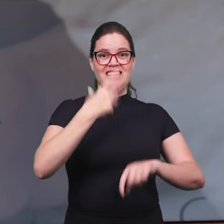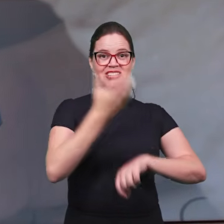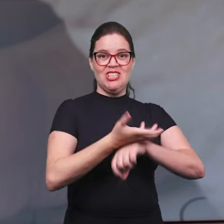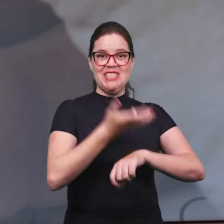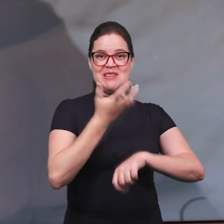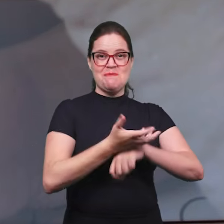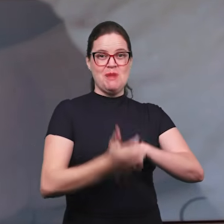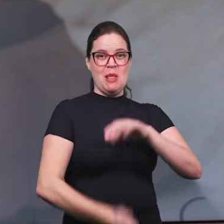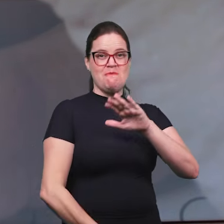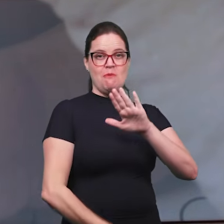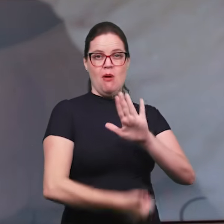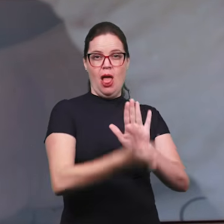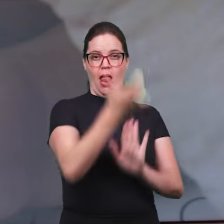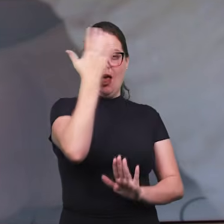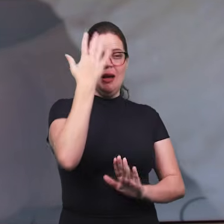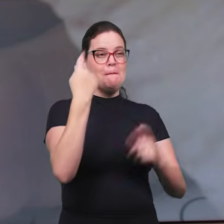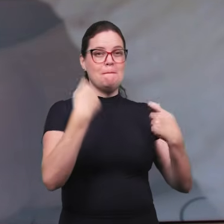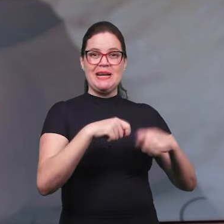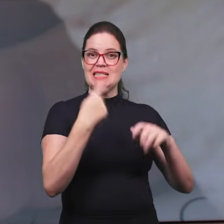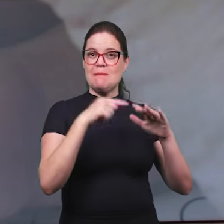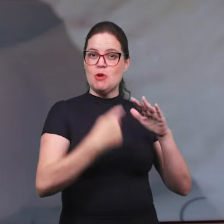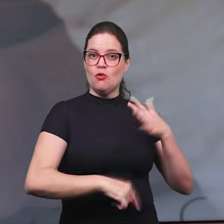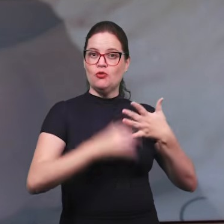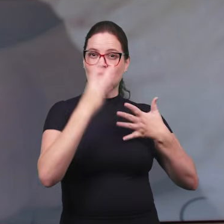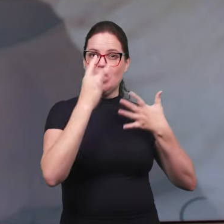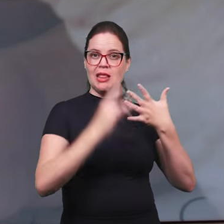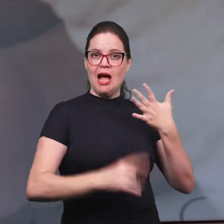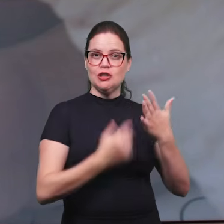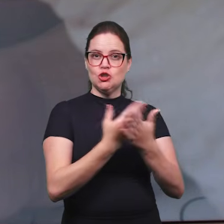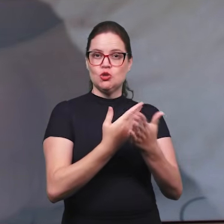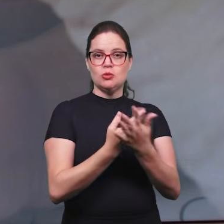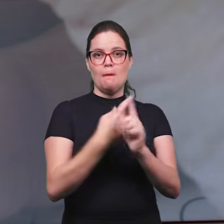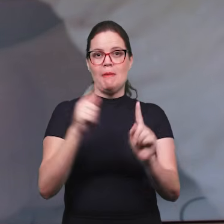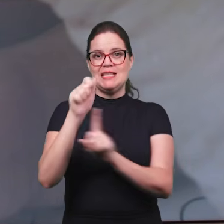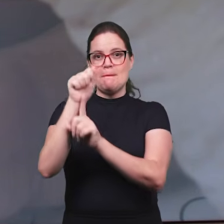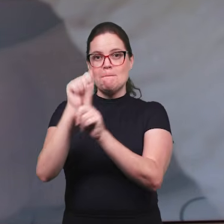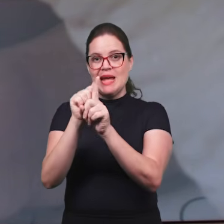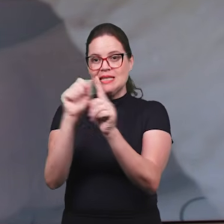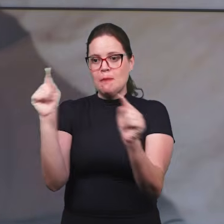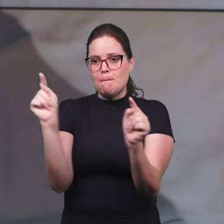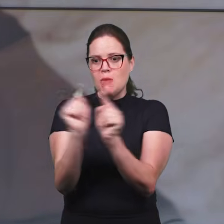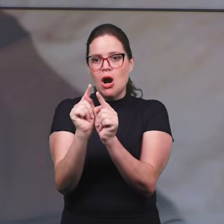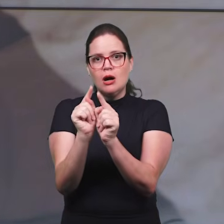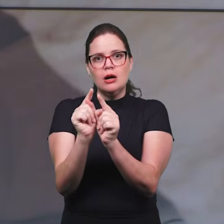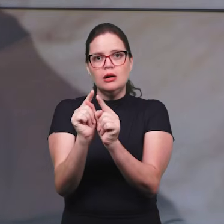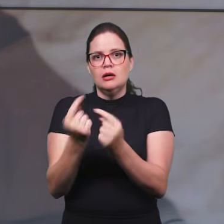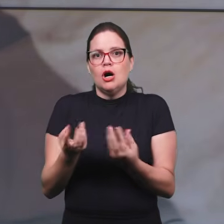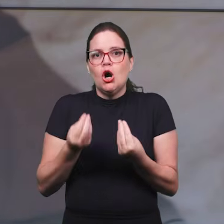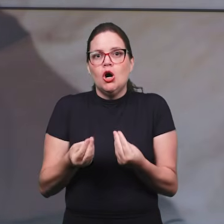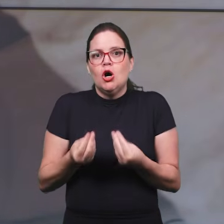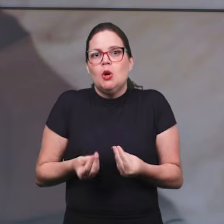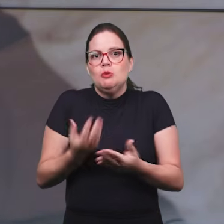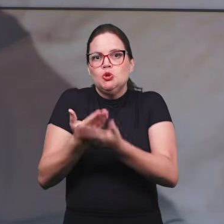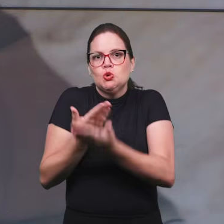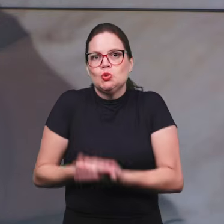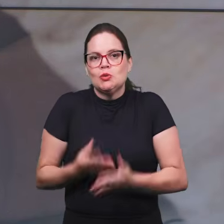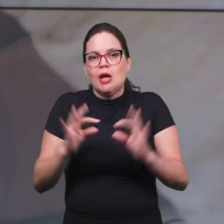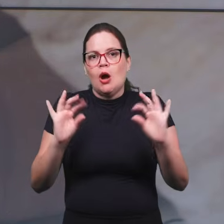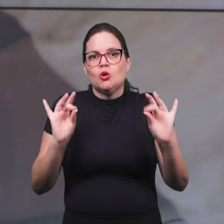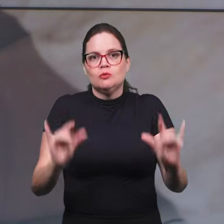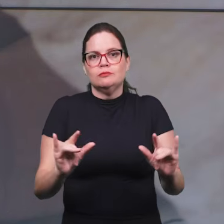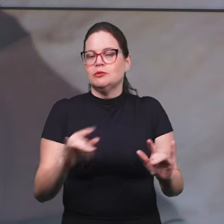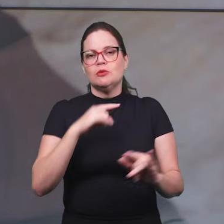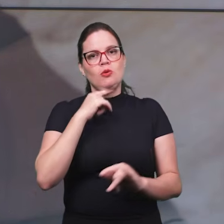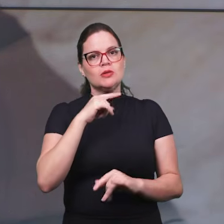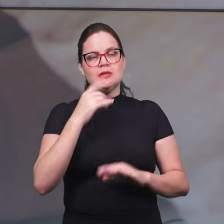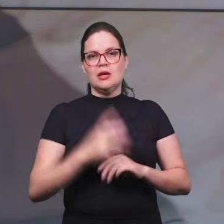matérias, um nível de aprofundamento muito alto em poucos meses de estudo. Isso aqui é uma das grandes